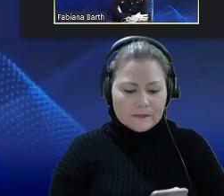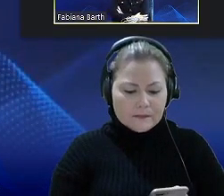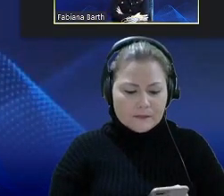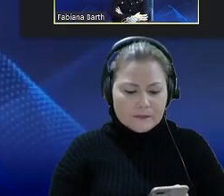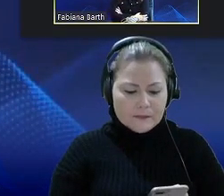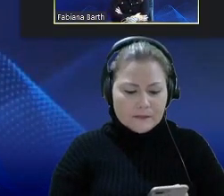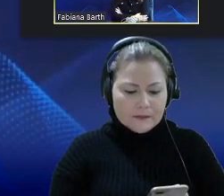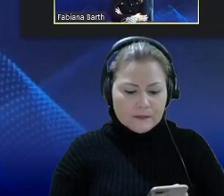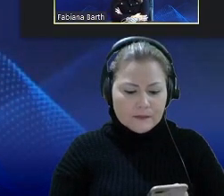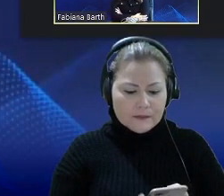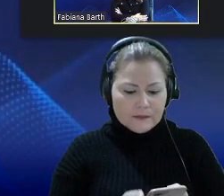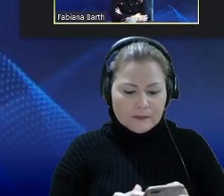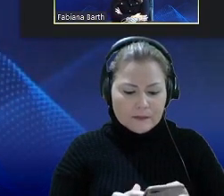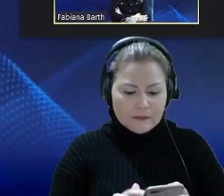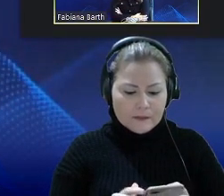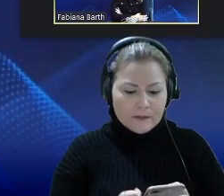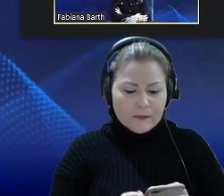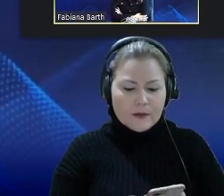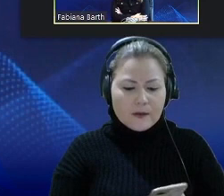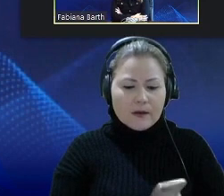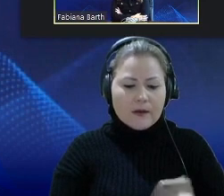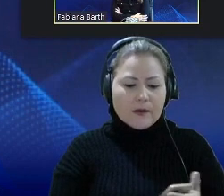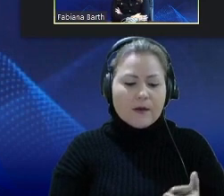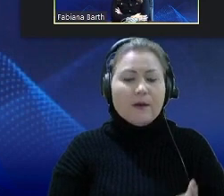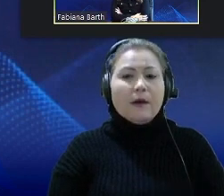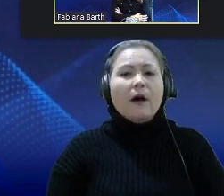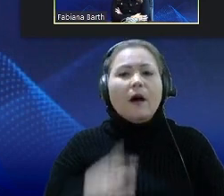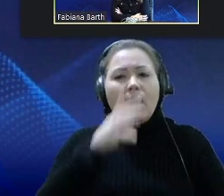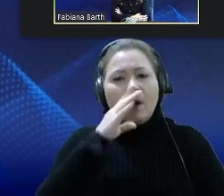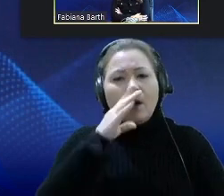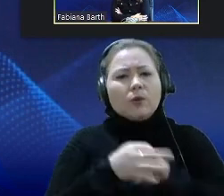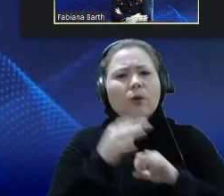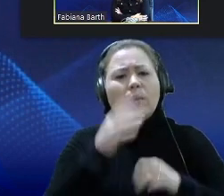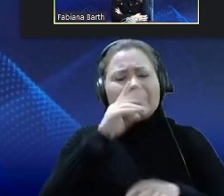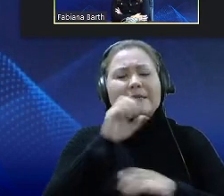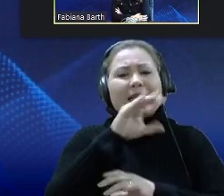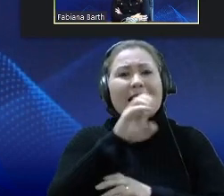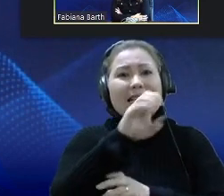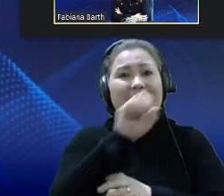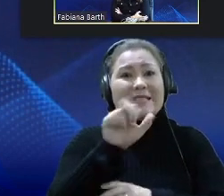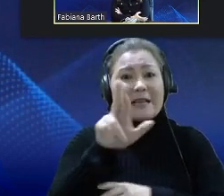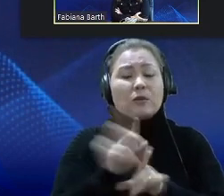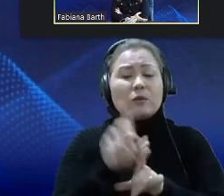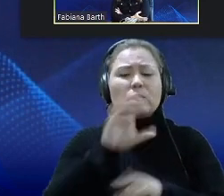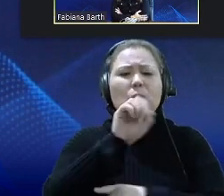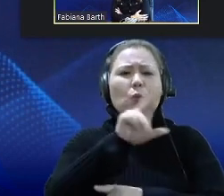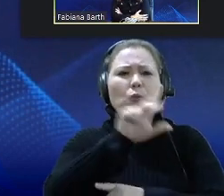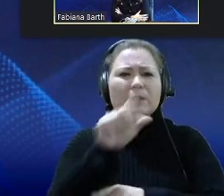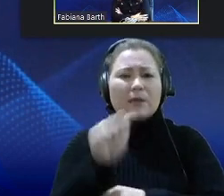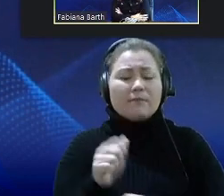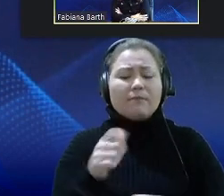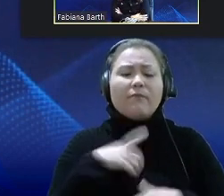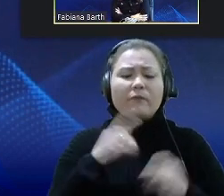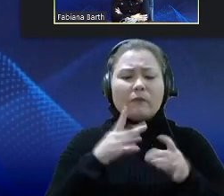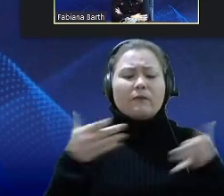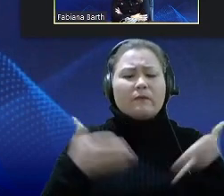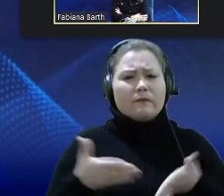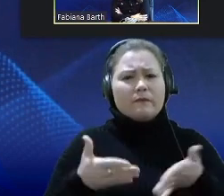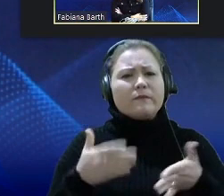Obrigada, doutor César Souza. Apenas aqui para dizer que, na condição